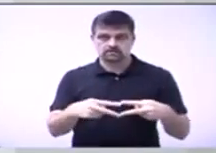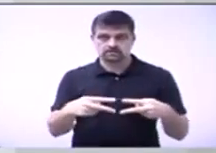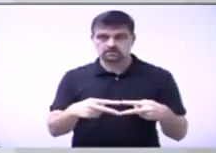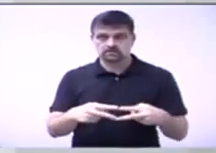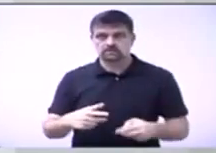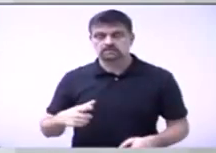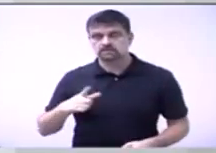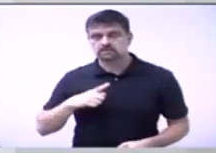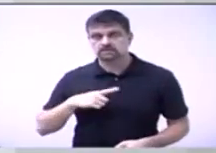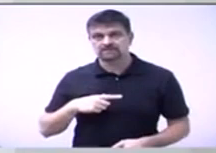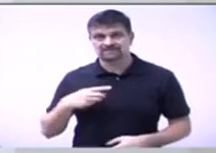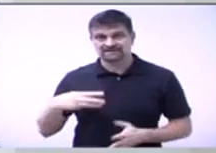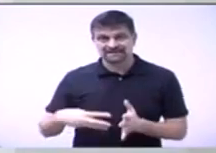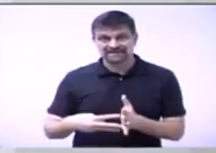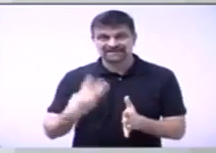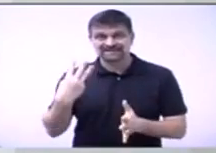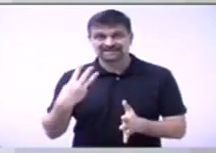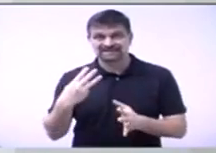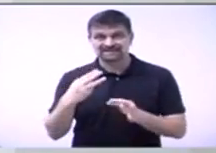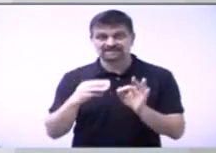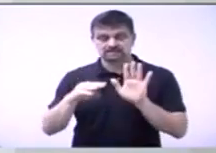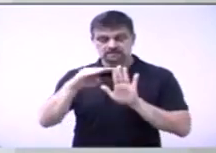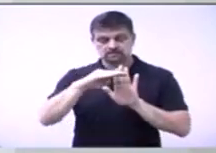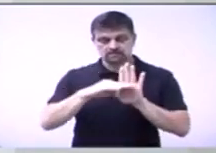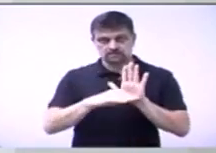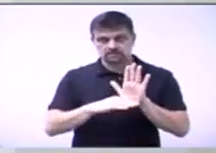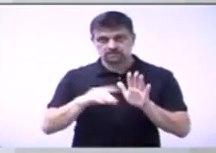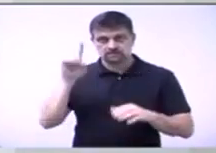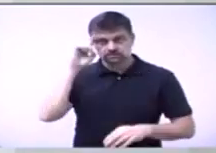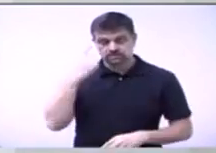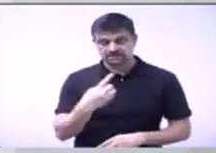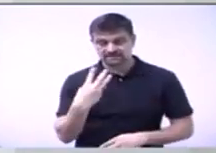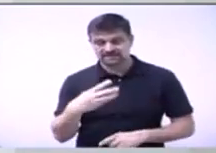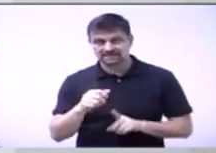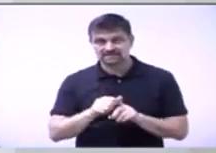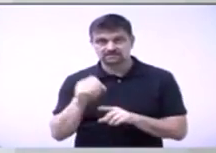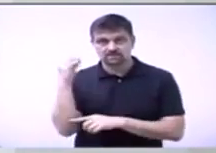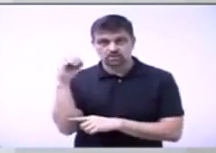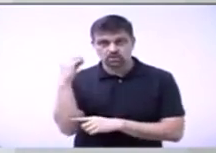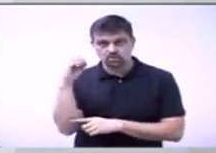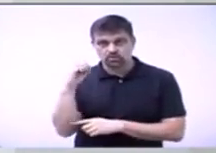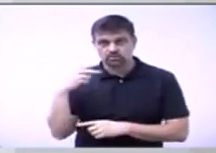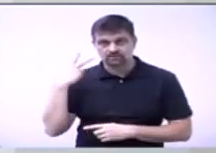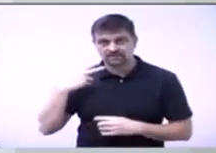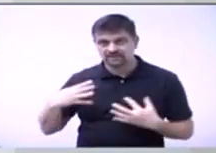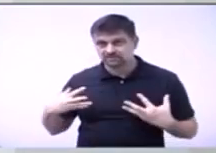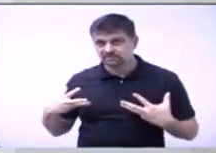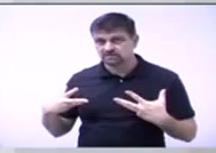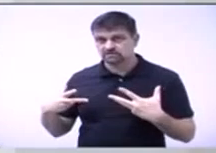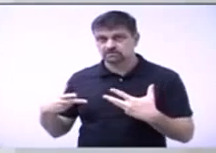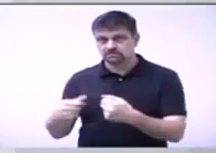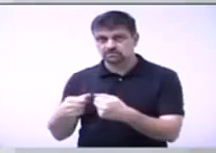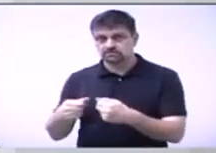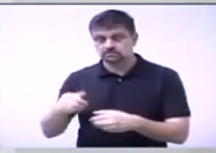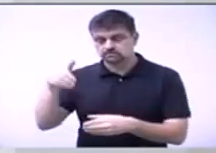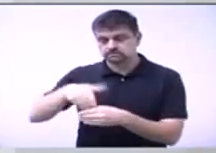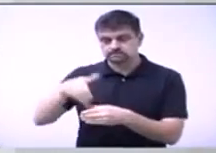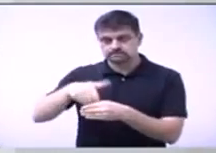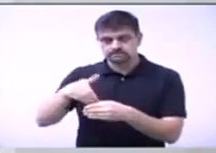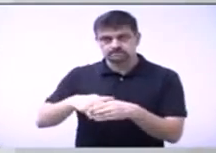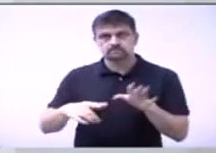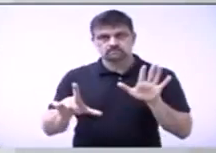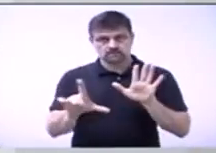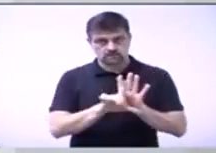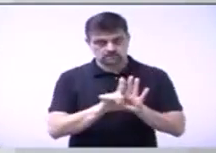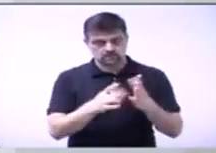entrou em pauta 3 vezes. Dia 13 de outubro do ano passado, quando todos os vereadores aqui aprovaram a